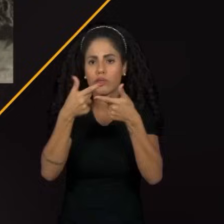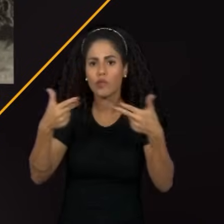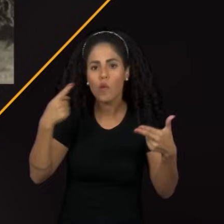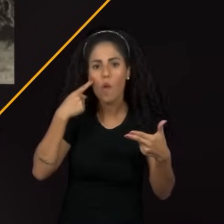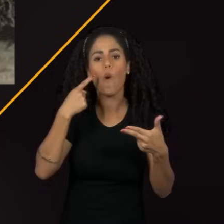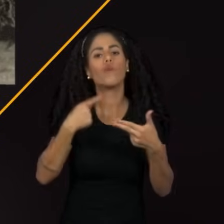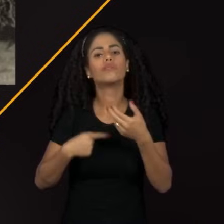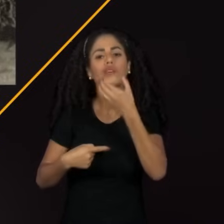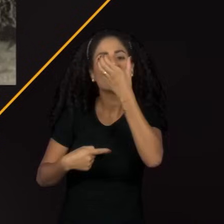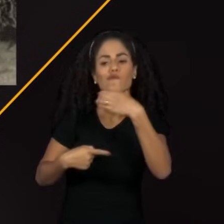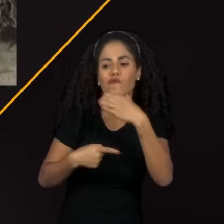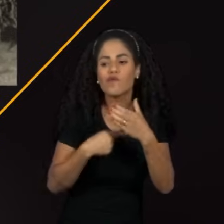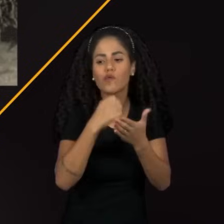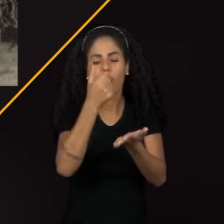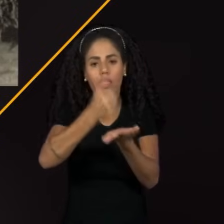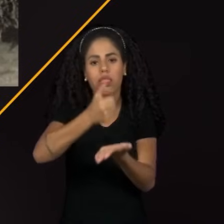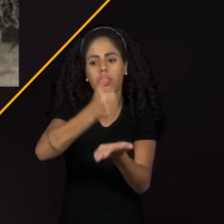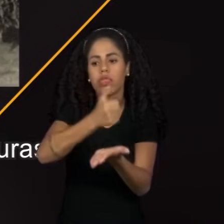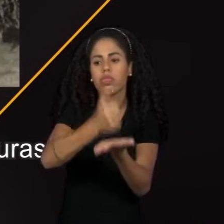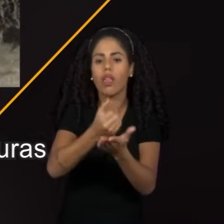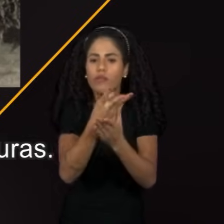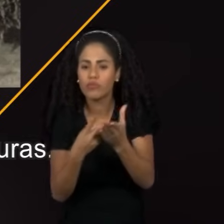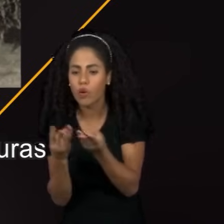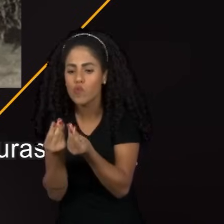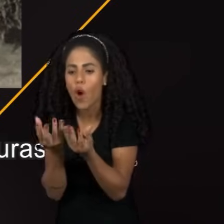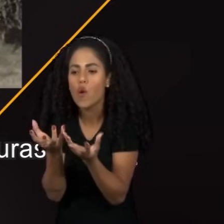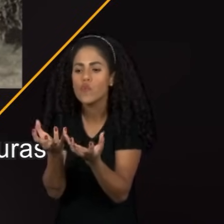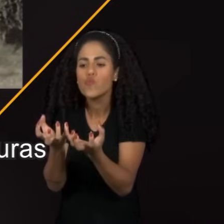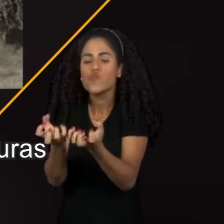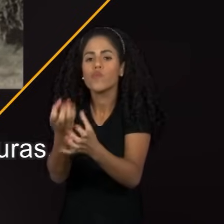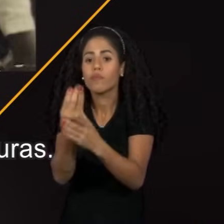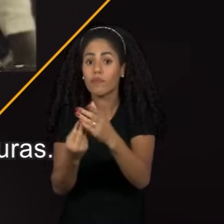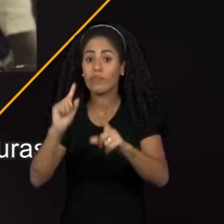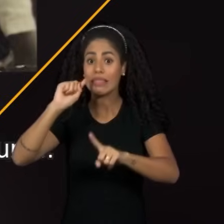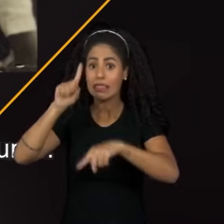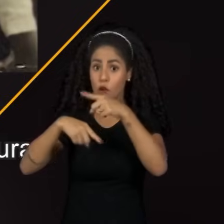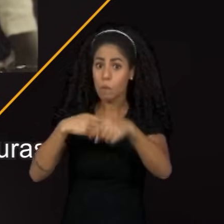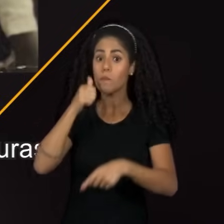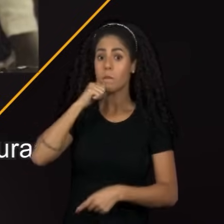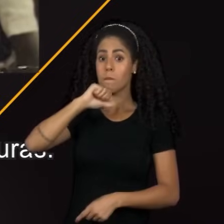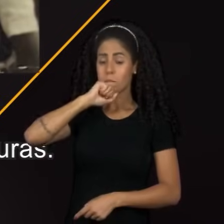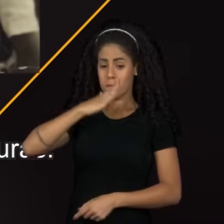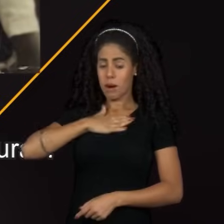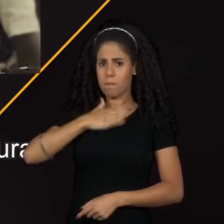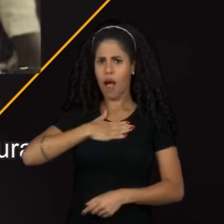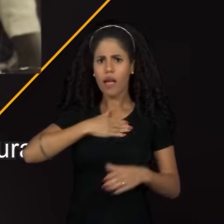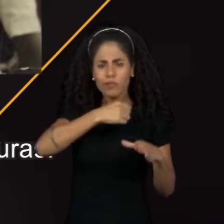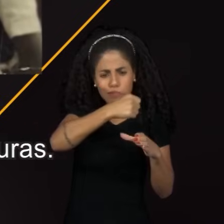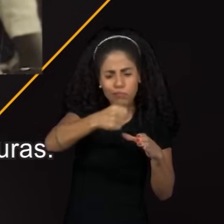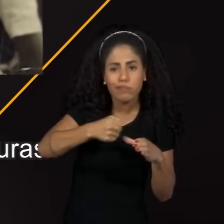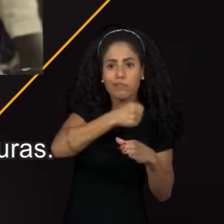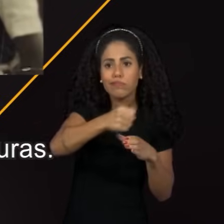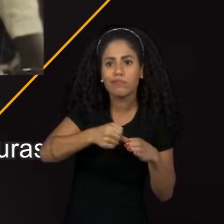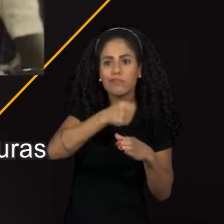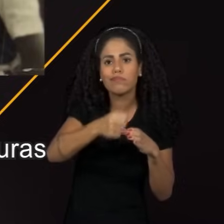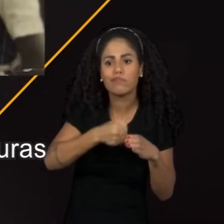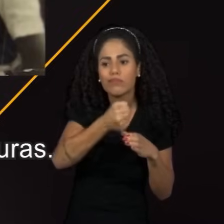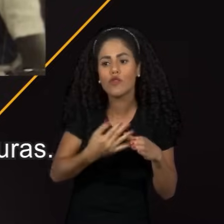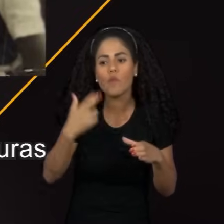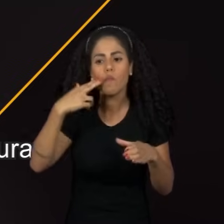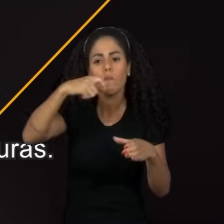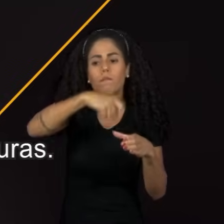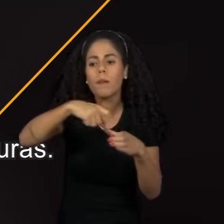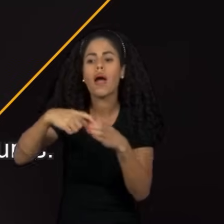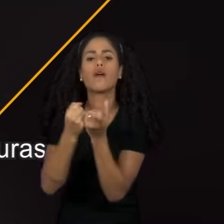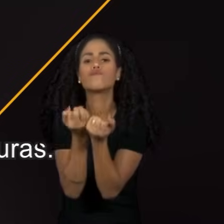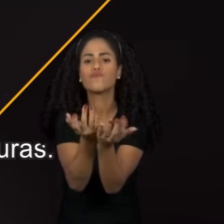de pera e frutos desidratados. Depois, a minha mãe plantava tudo que era variedade, quantidades